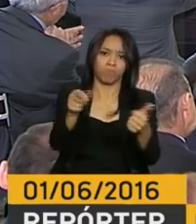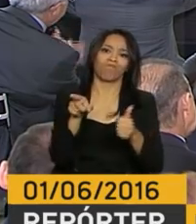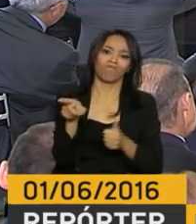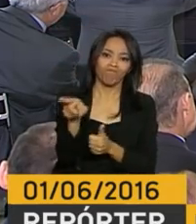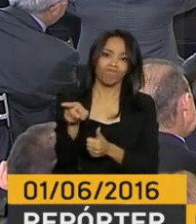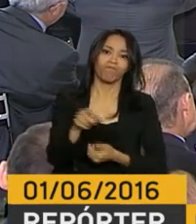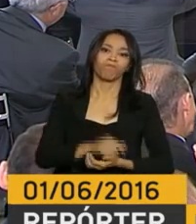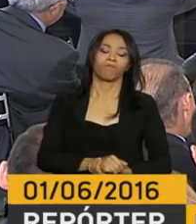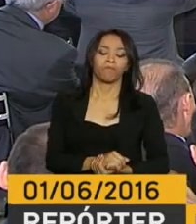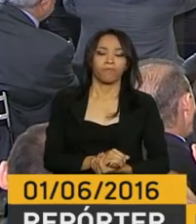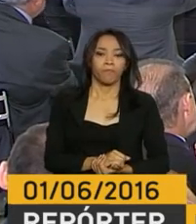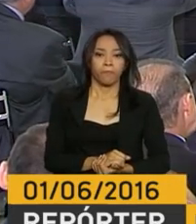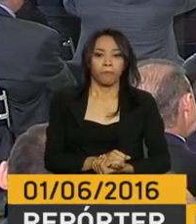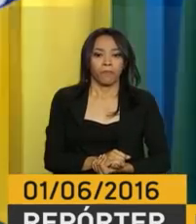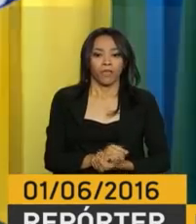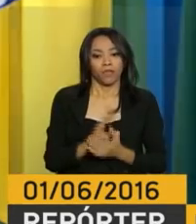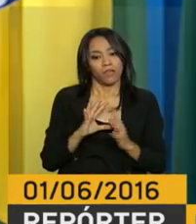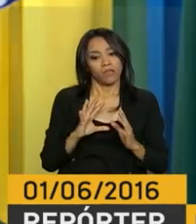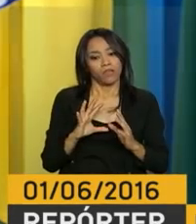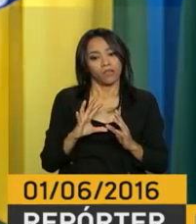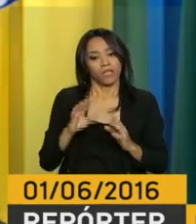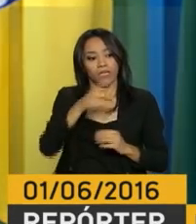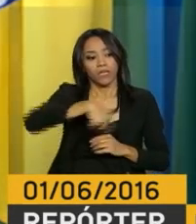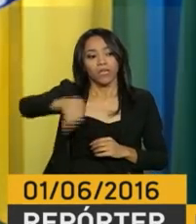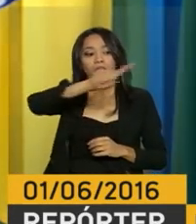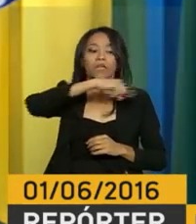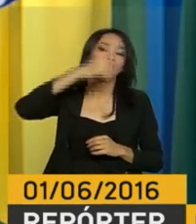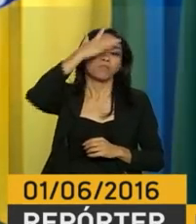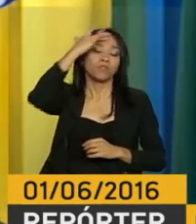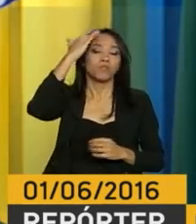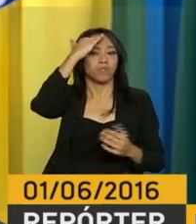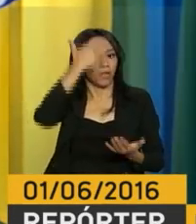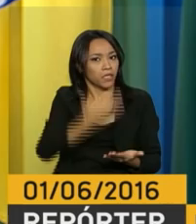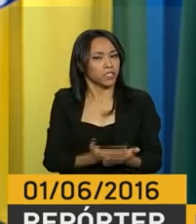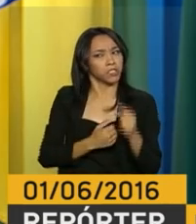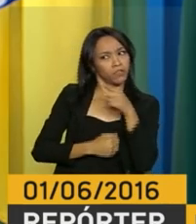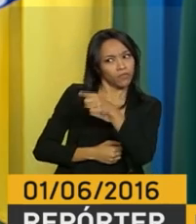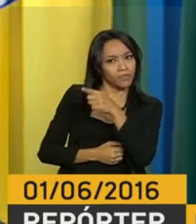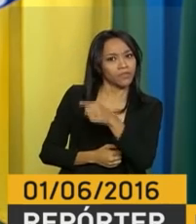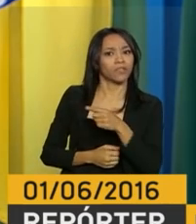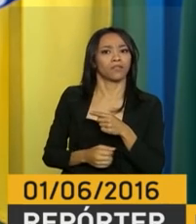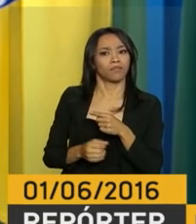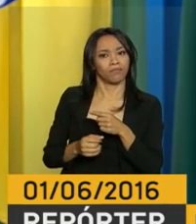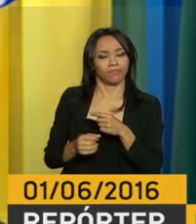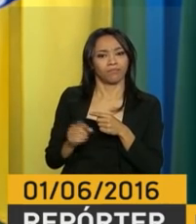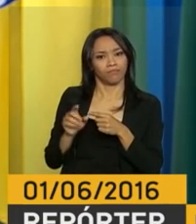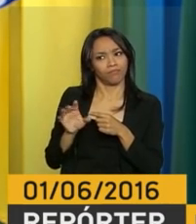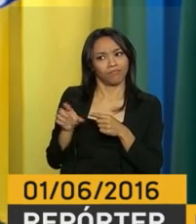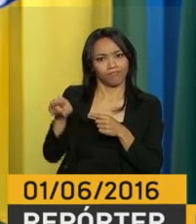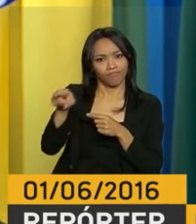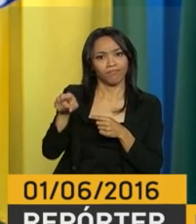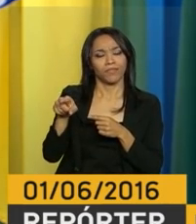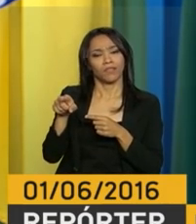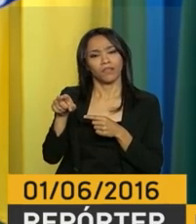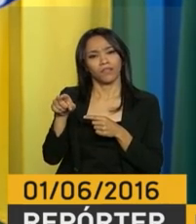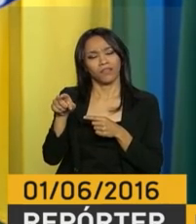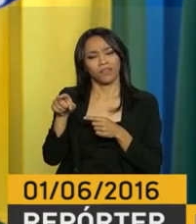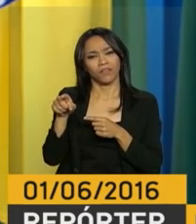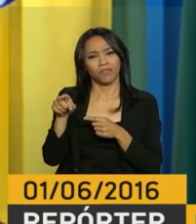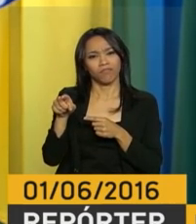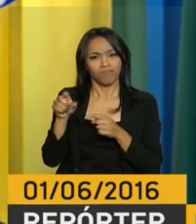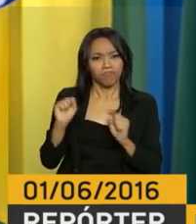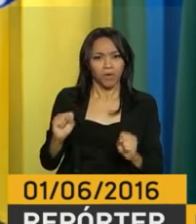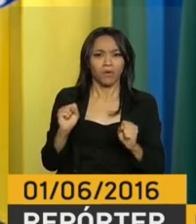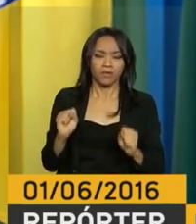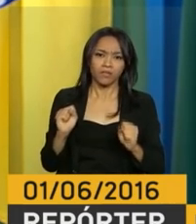competência que Todos esperam é que você com apoio de todos daqui algum tempo faça com que